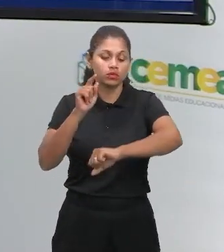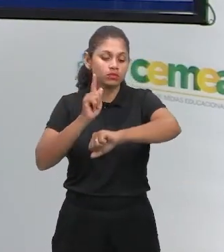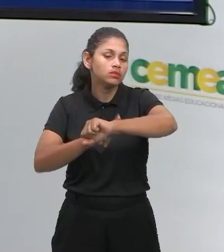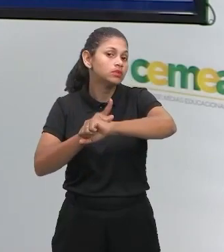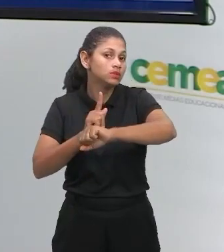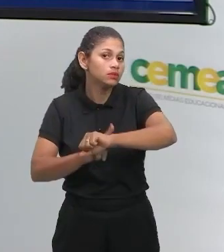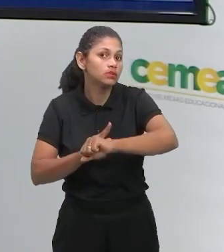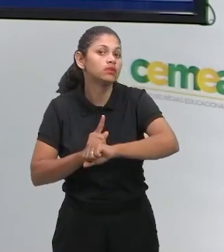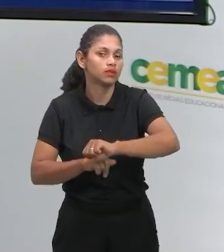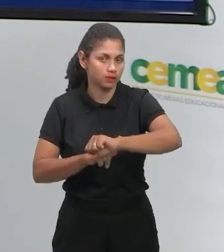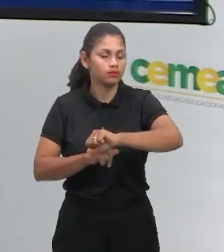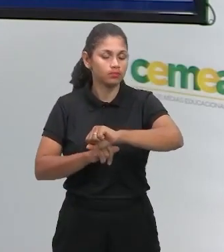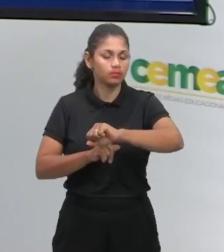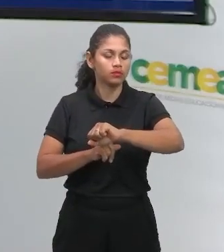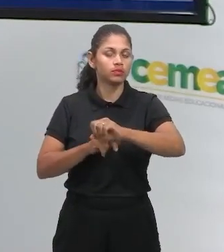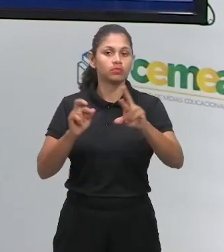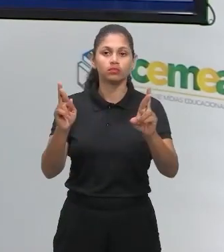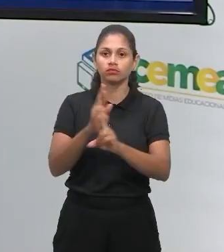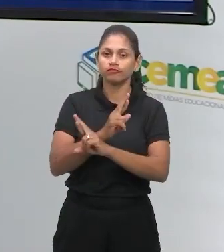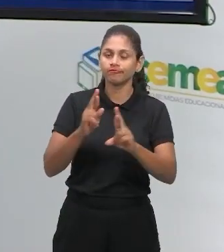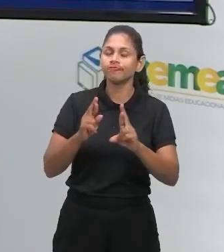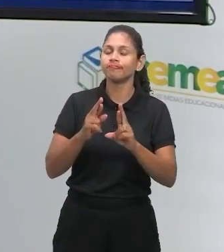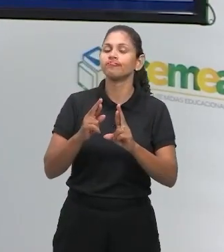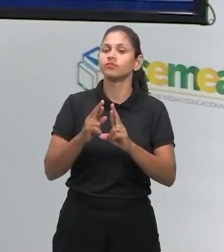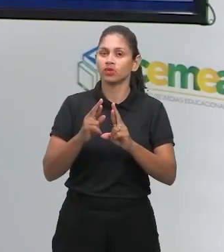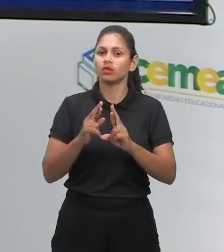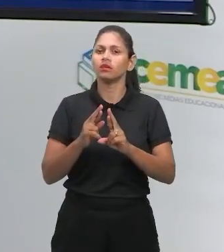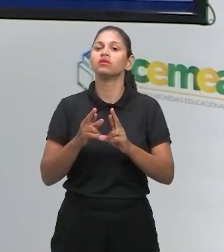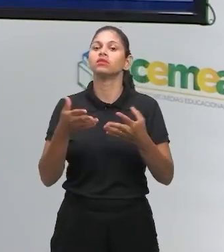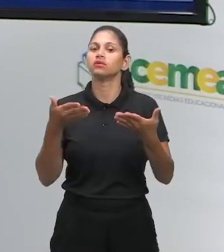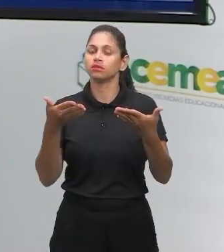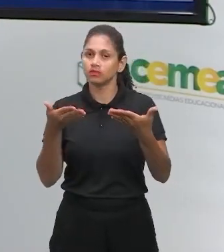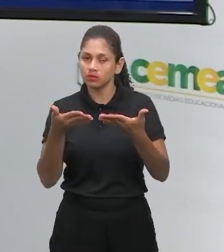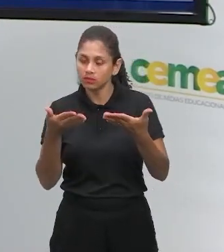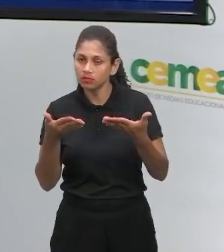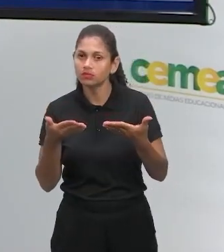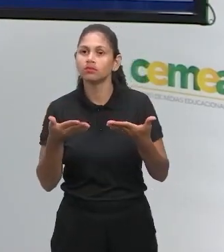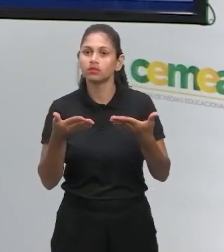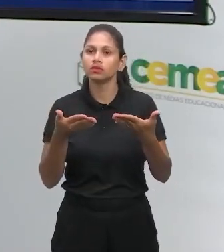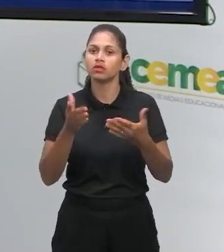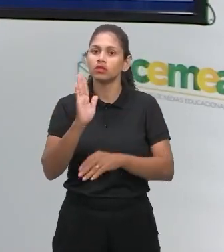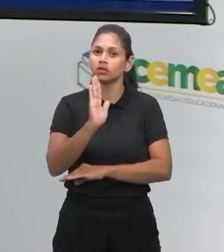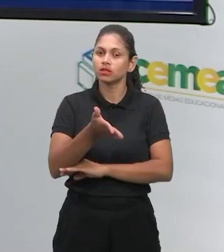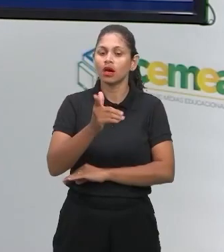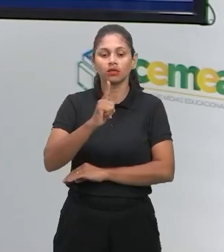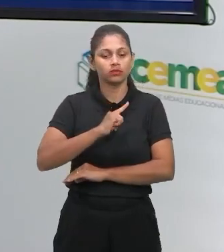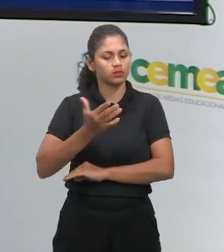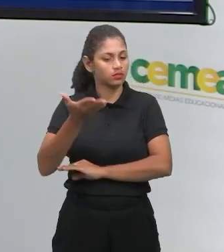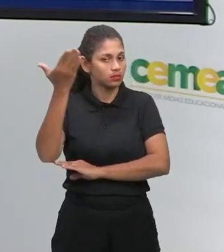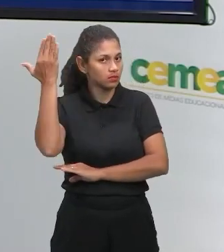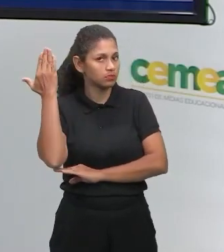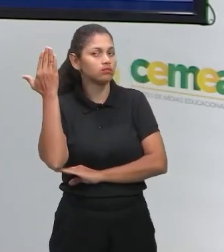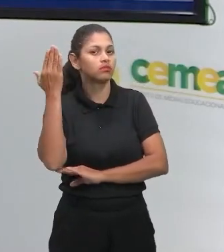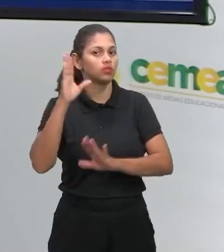de velocidade, né? Ele já trazia um conceito muito parecido, que ele chamou de rapidez, ok? Para